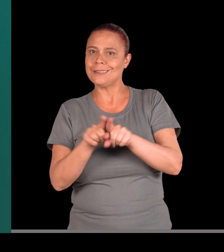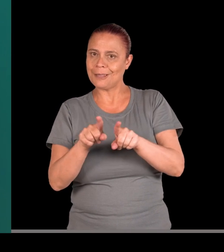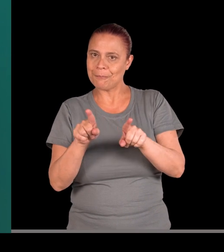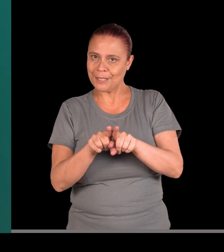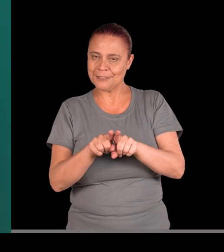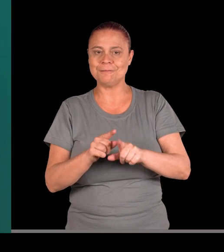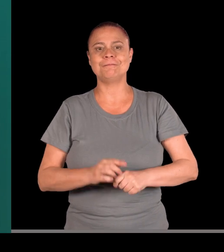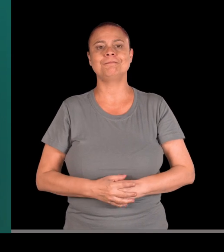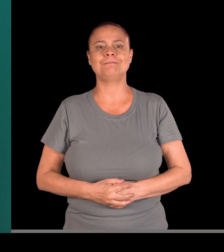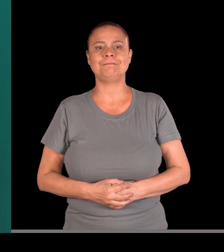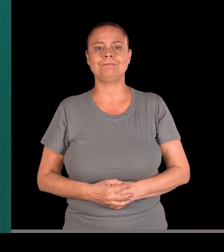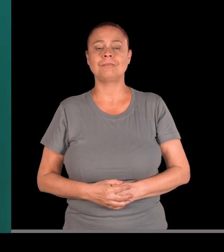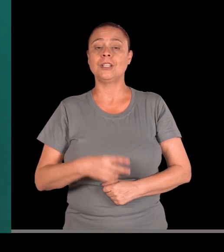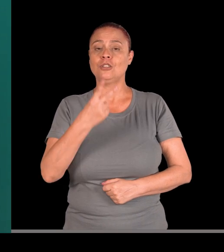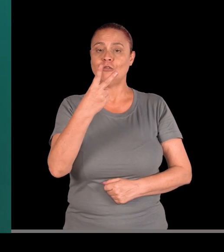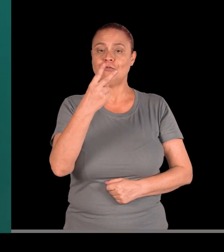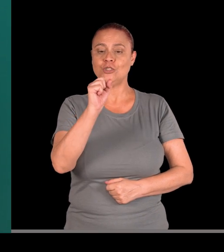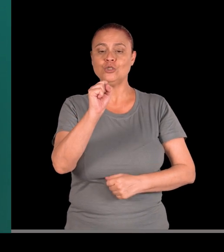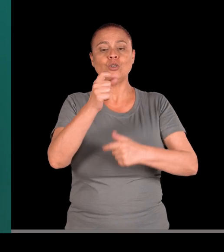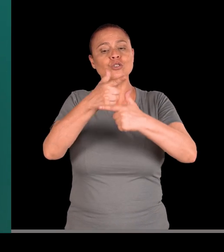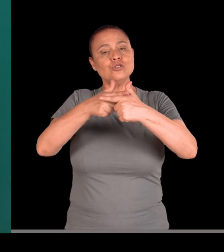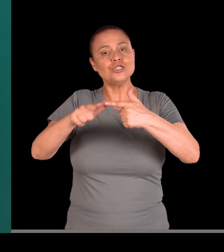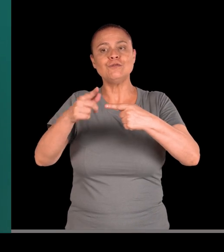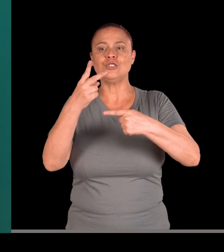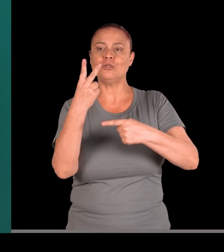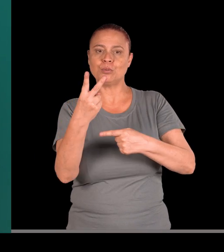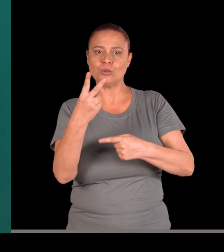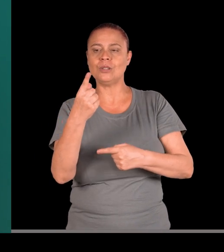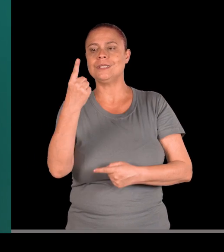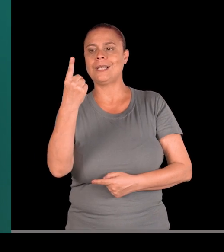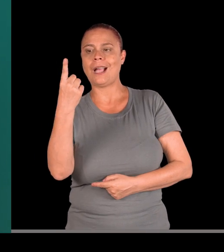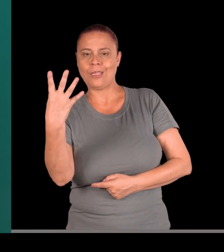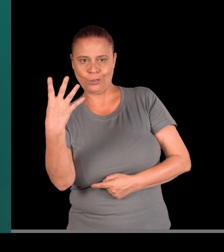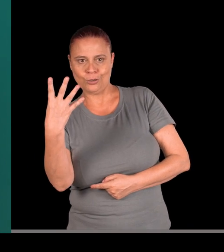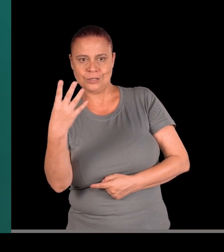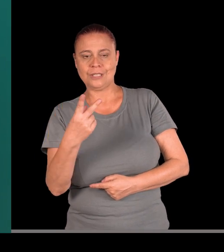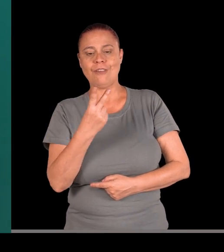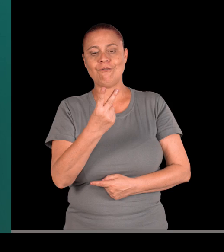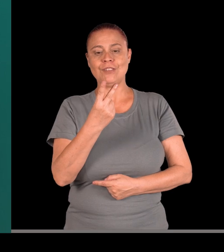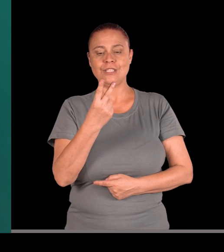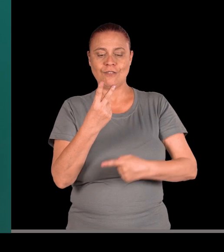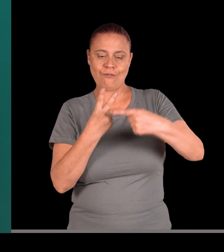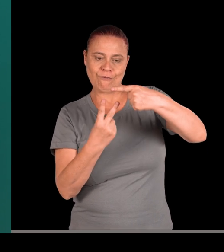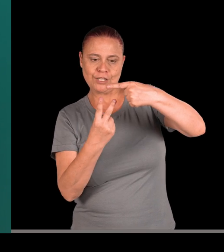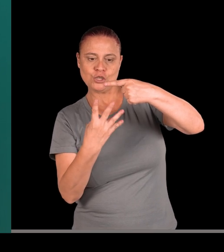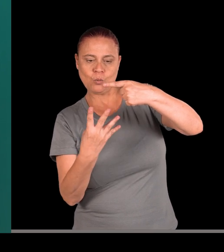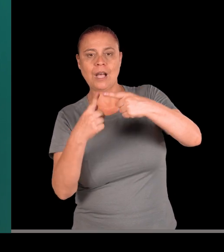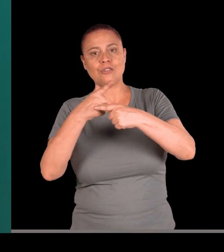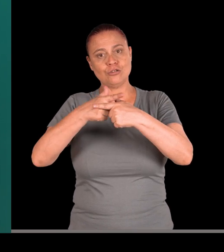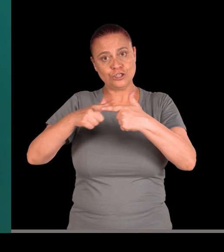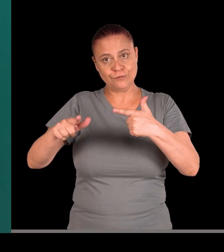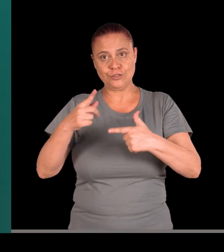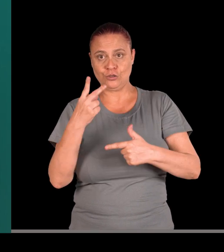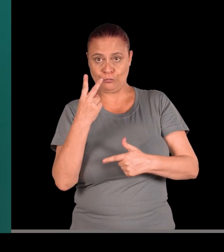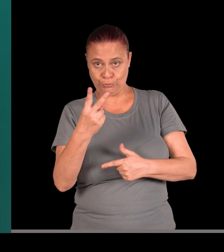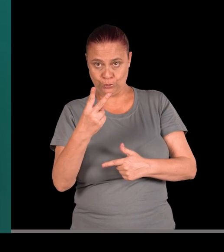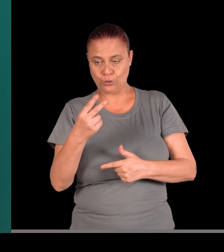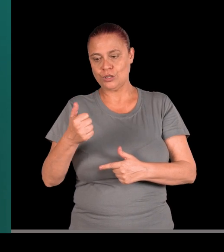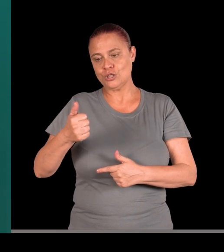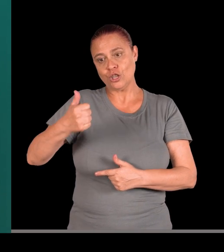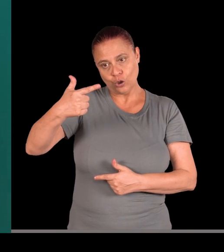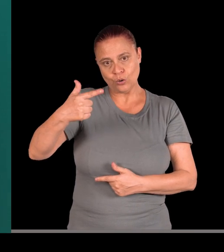denominador por 2. 28 dividido por 2, 14. 24 dividido por